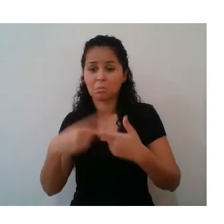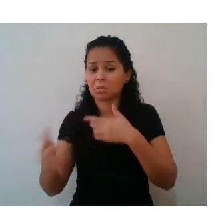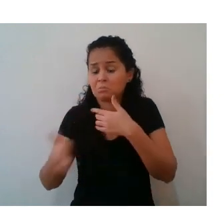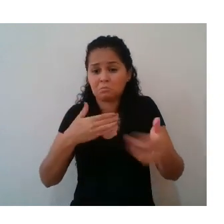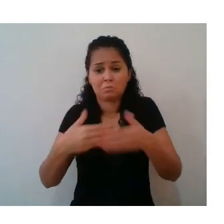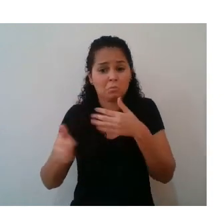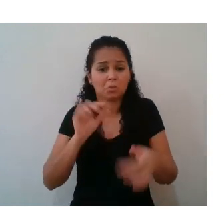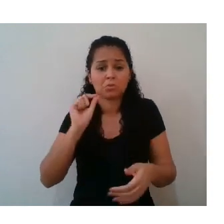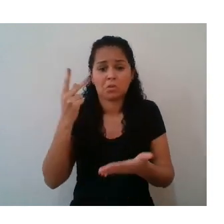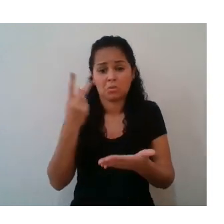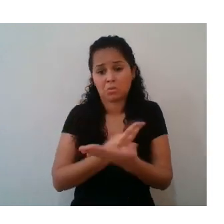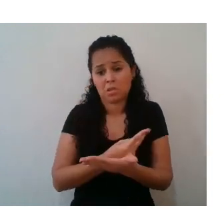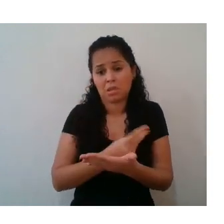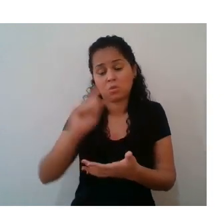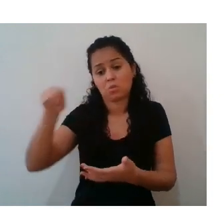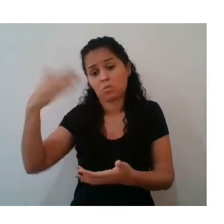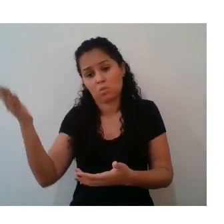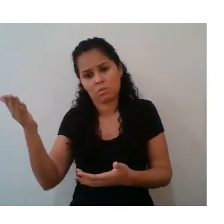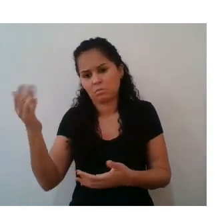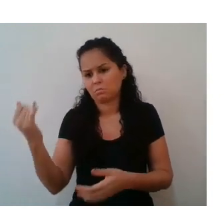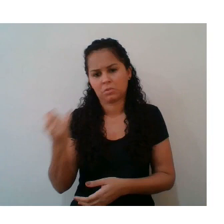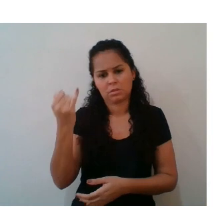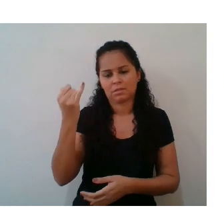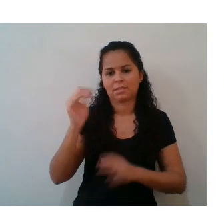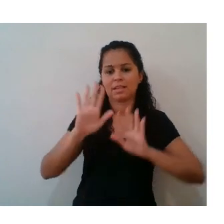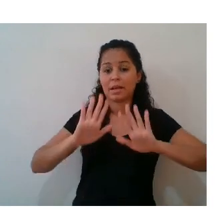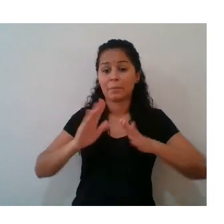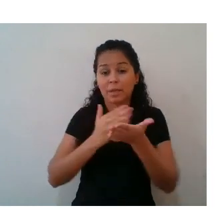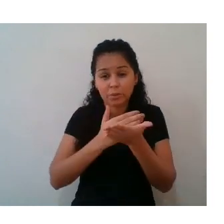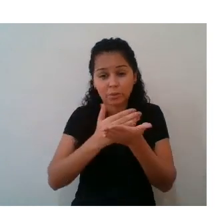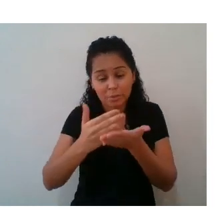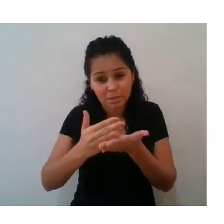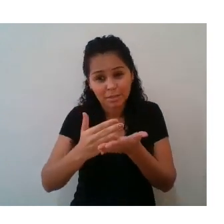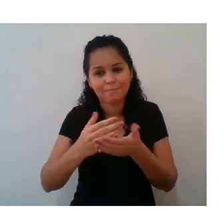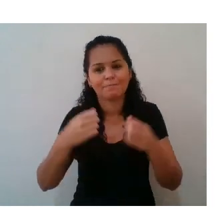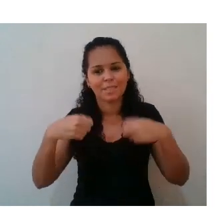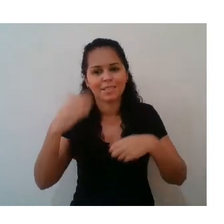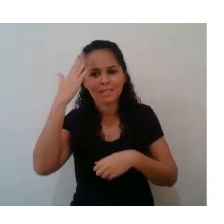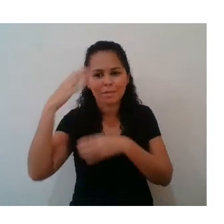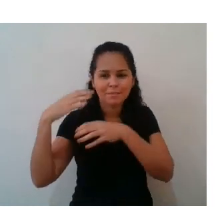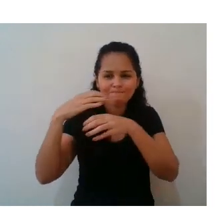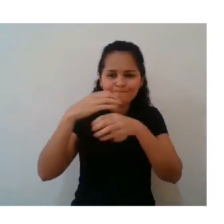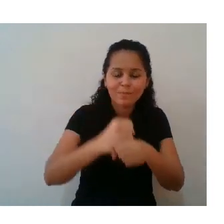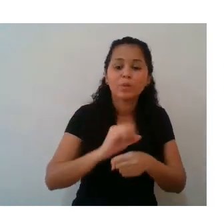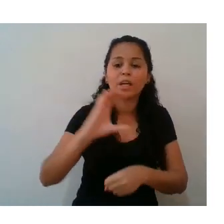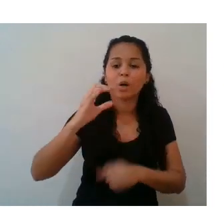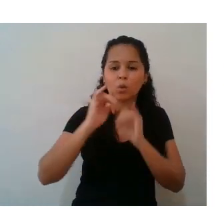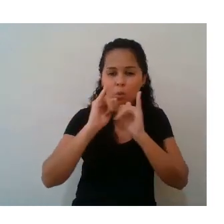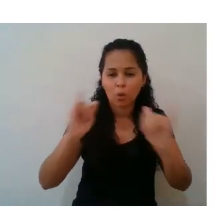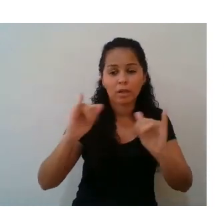nesse cara de 1 ohm. Não é relevante para mim. Mas, inicialmente, foi necessário para eu calcular a corrente